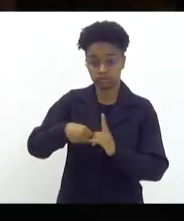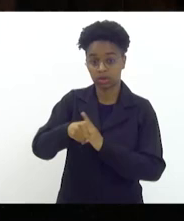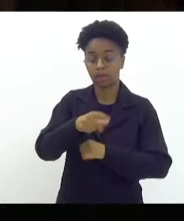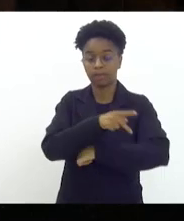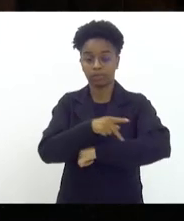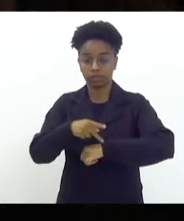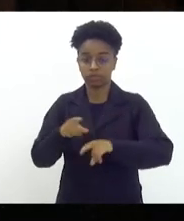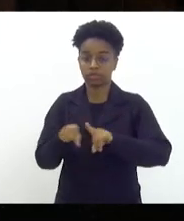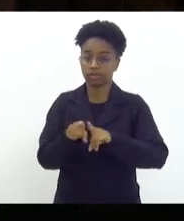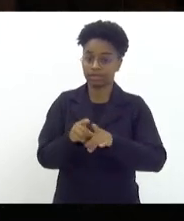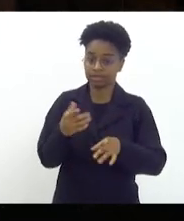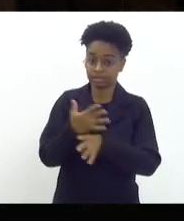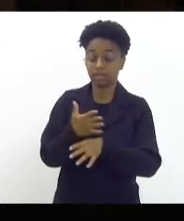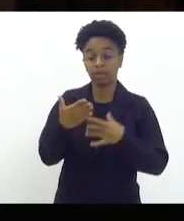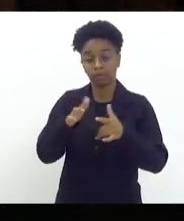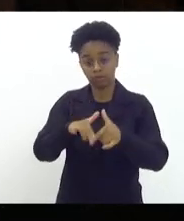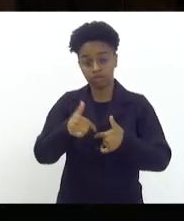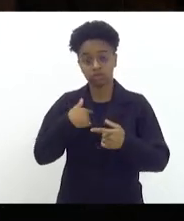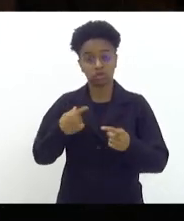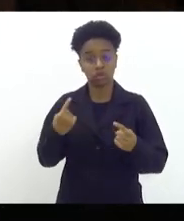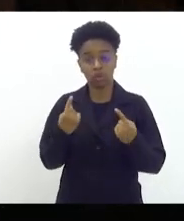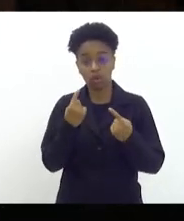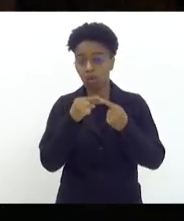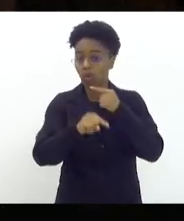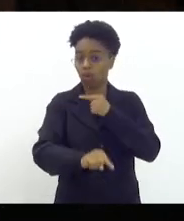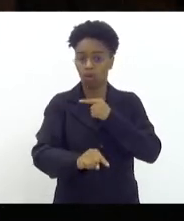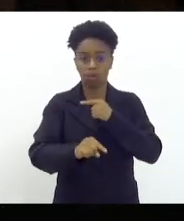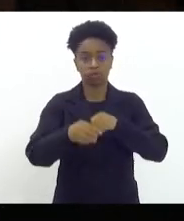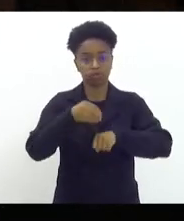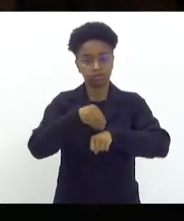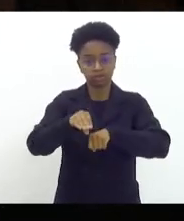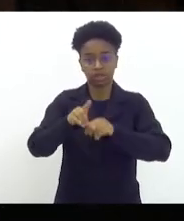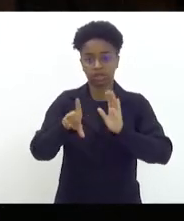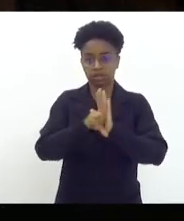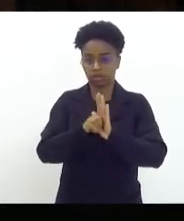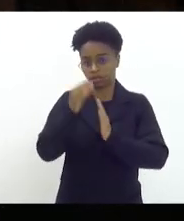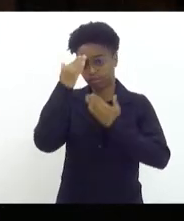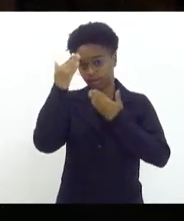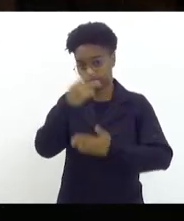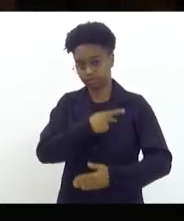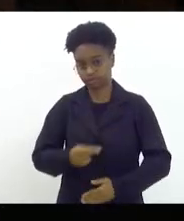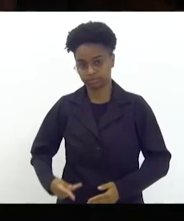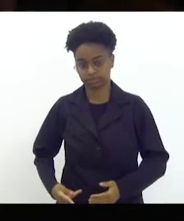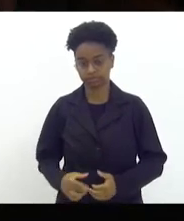a minha posição é contrária essa indicação Legislativa Obrigada presidente